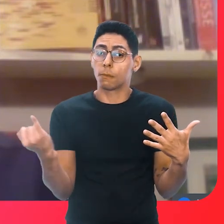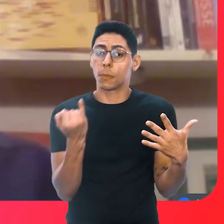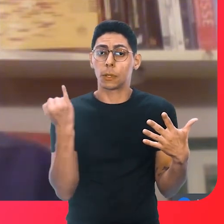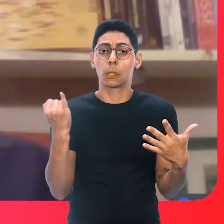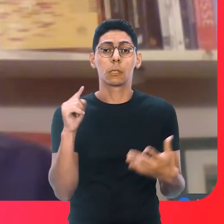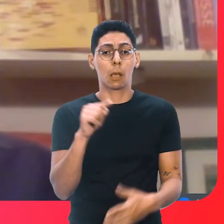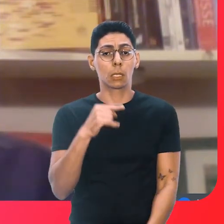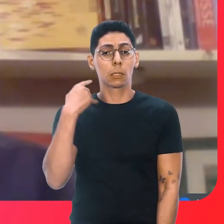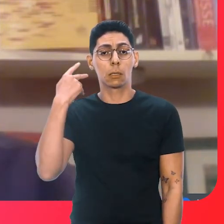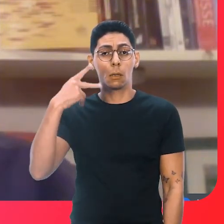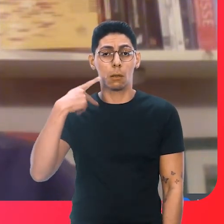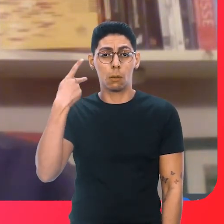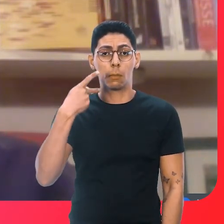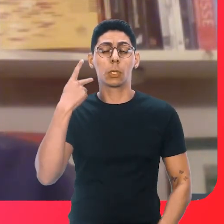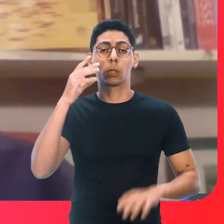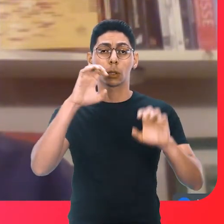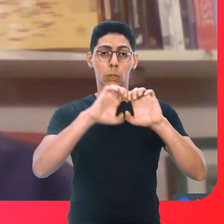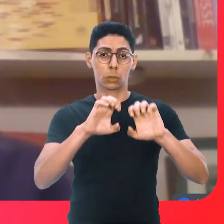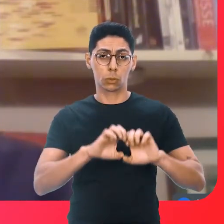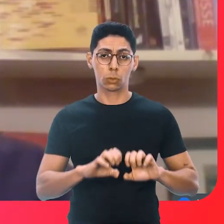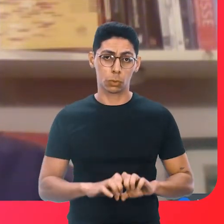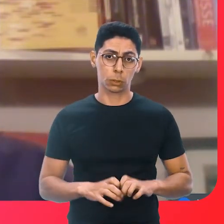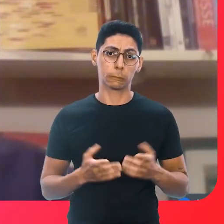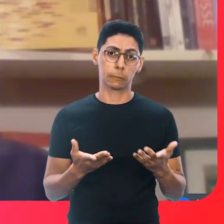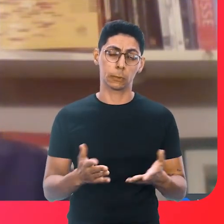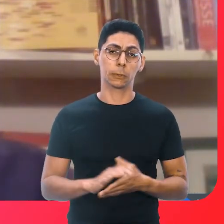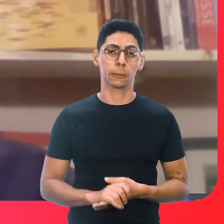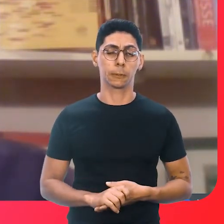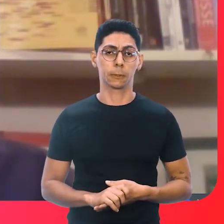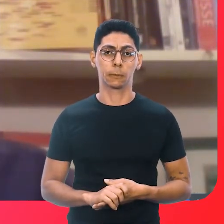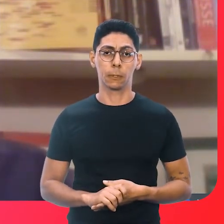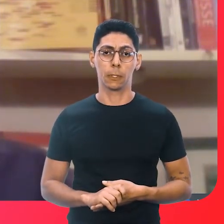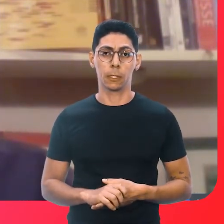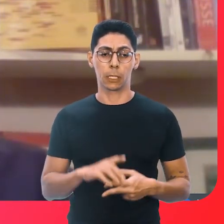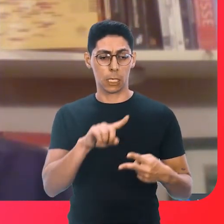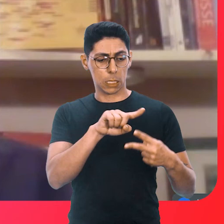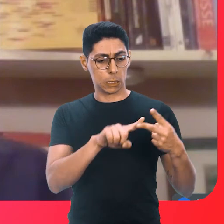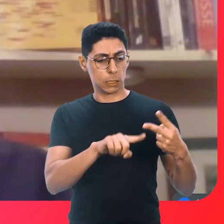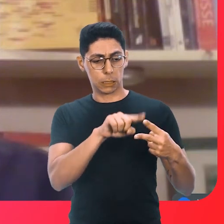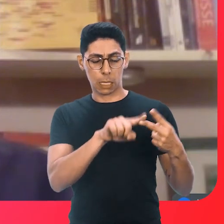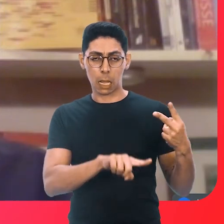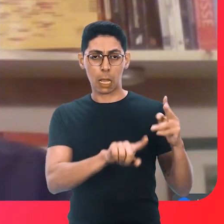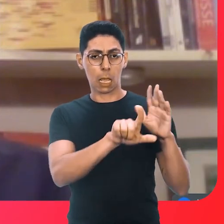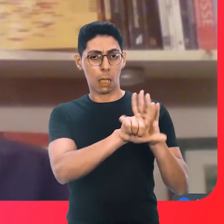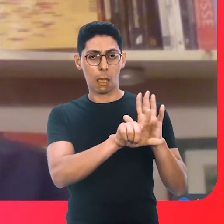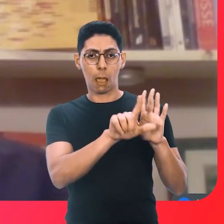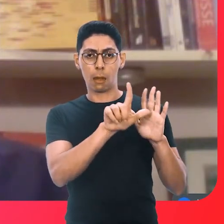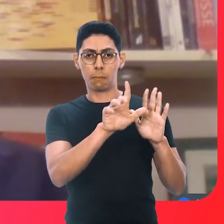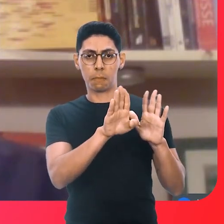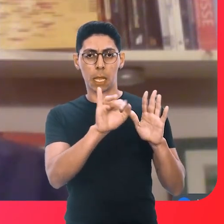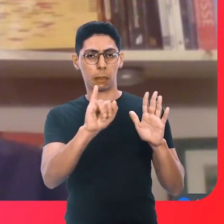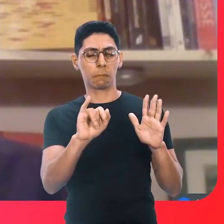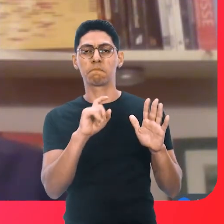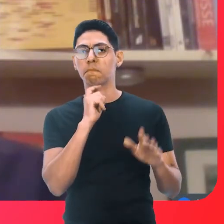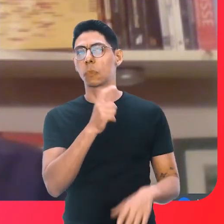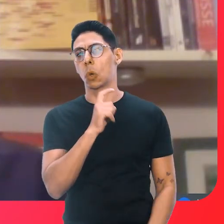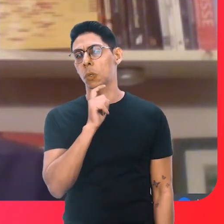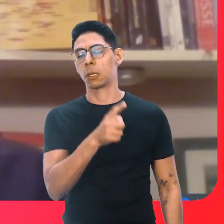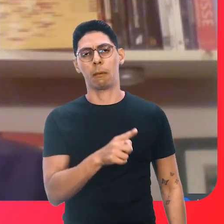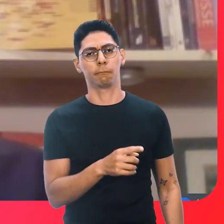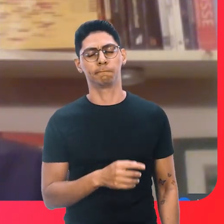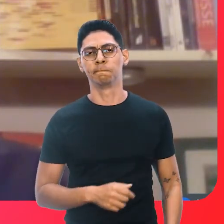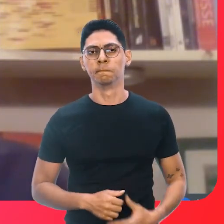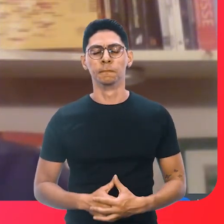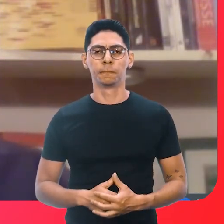políticas estruturantes como o SUS e o SUAS, que sem elas a LBI não se realiza, não se